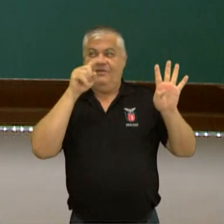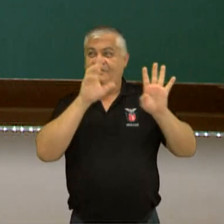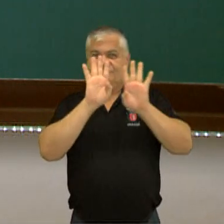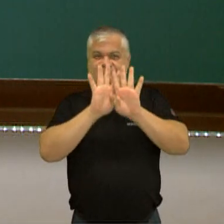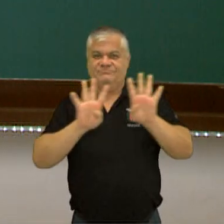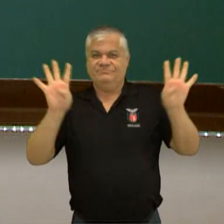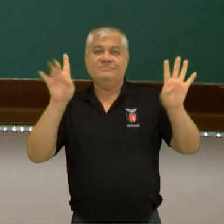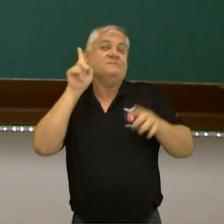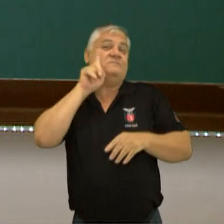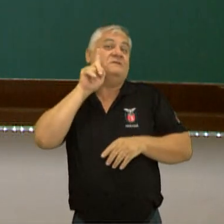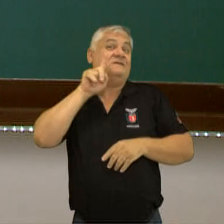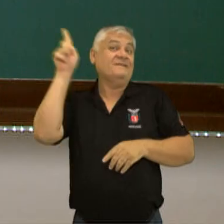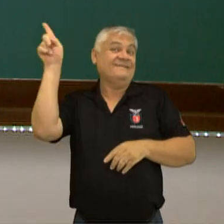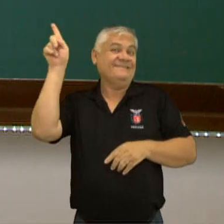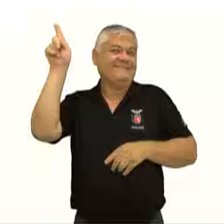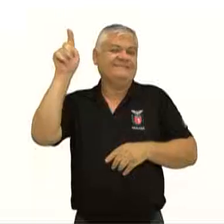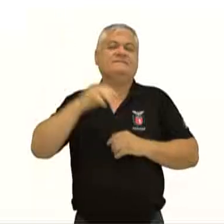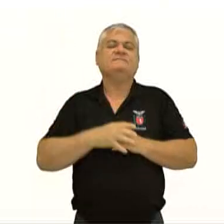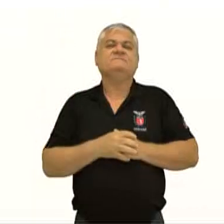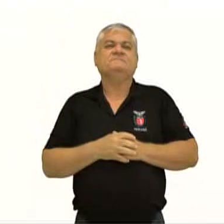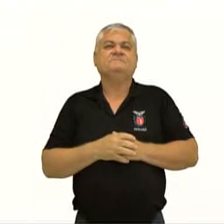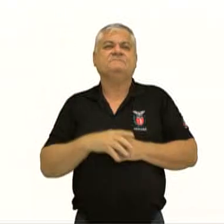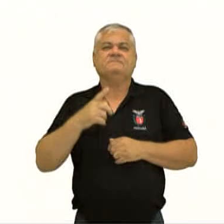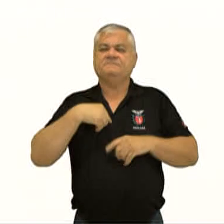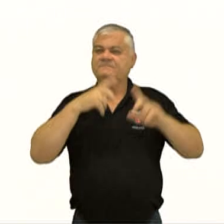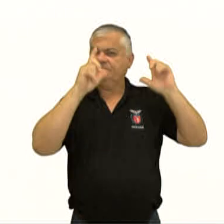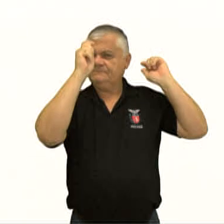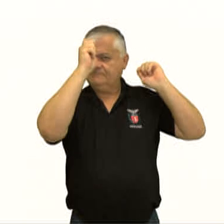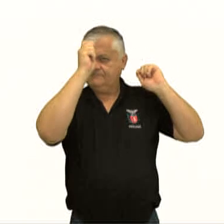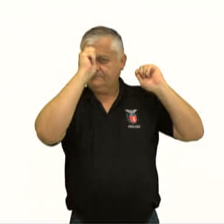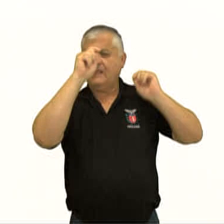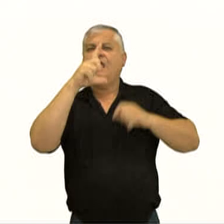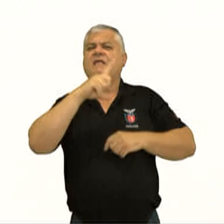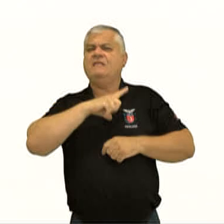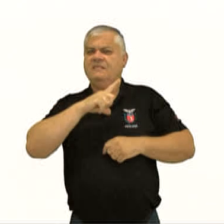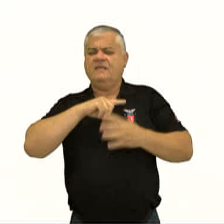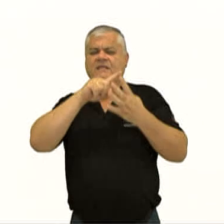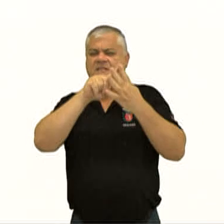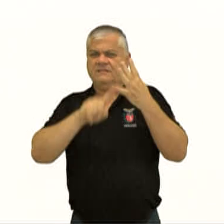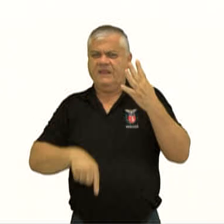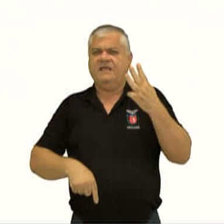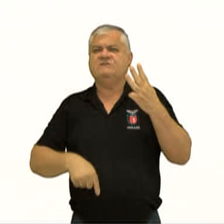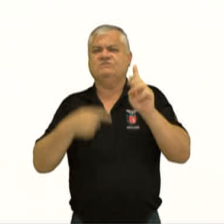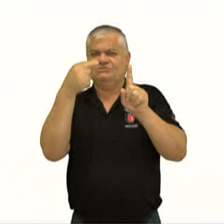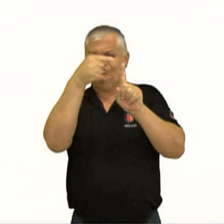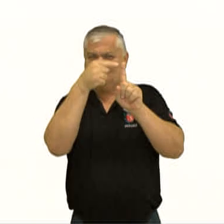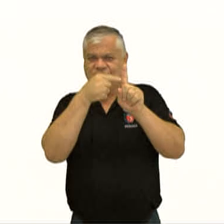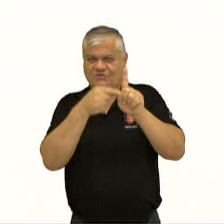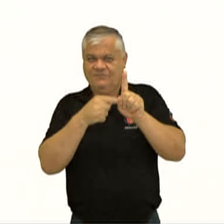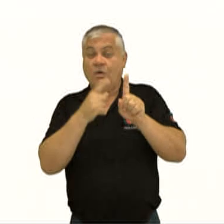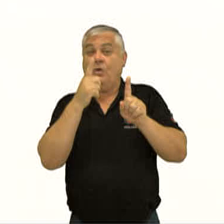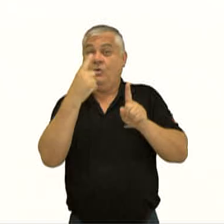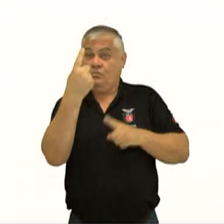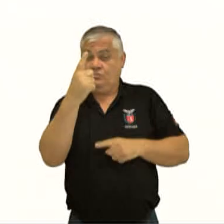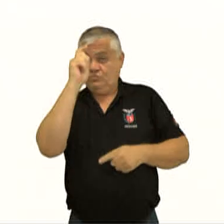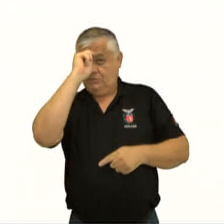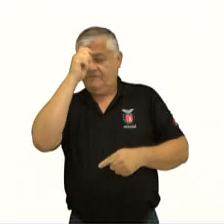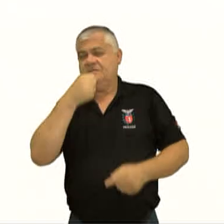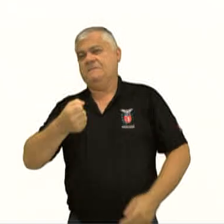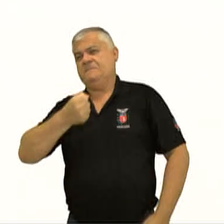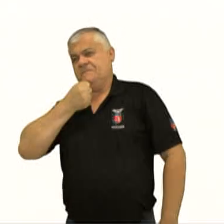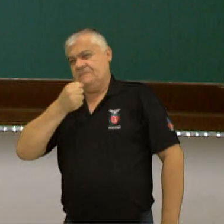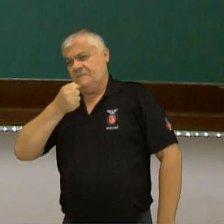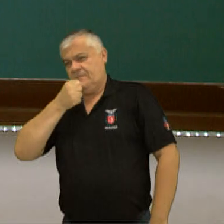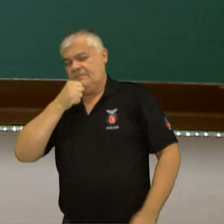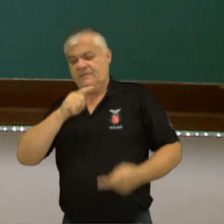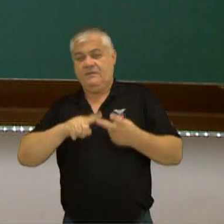né? Um fato interessante sobre os bonés, eles têm, acho que 3 tipos de bonés. Um é para entrevista, para ceder a entrevista,